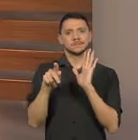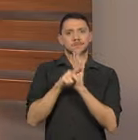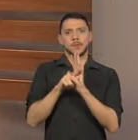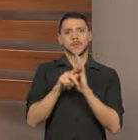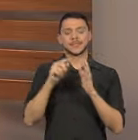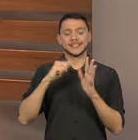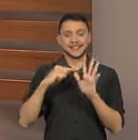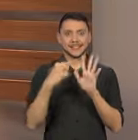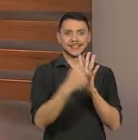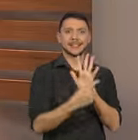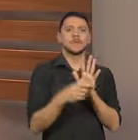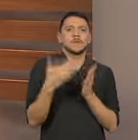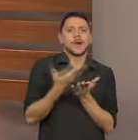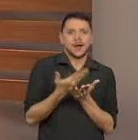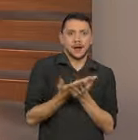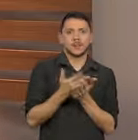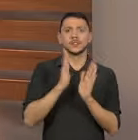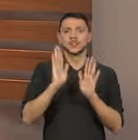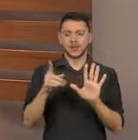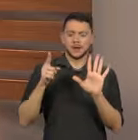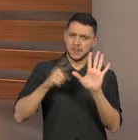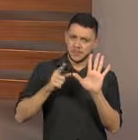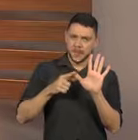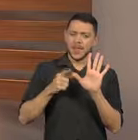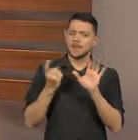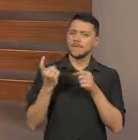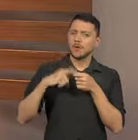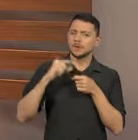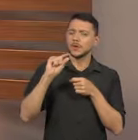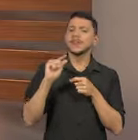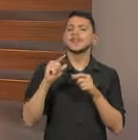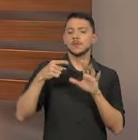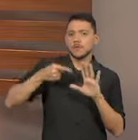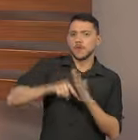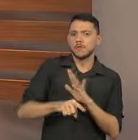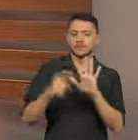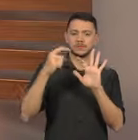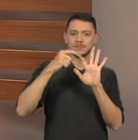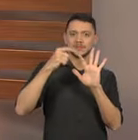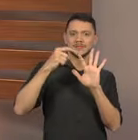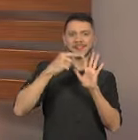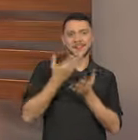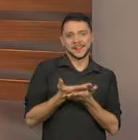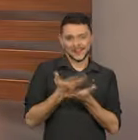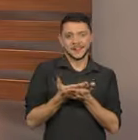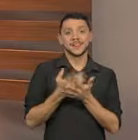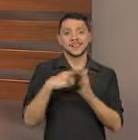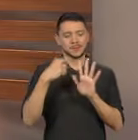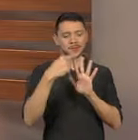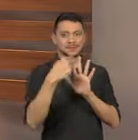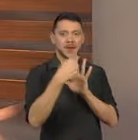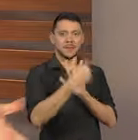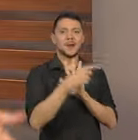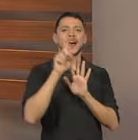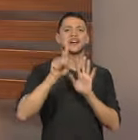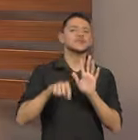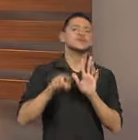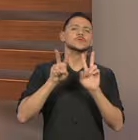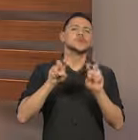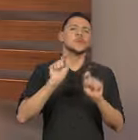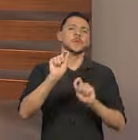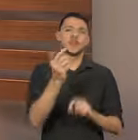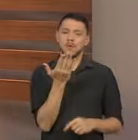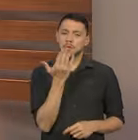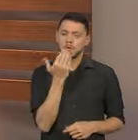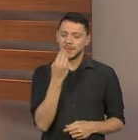tivemos a primeira, vamos retomar um pouquinho e aprofundar na segunda. Depois vamos em outra etapa do processo digestório. Então, vamos